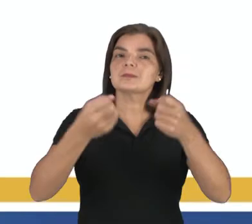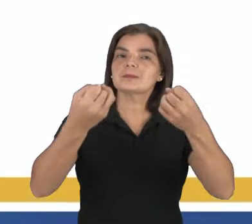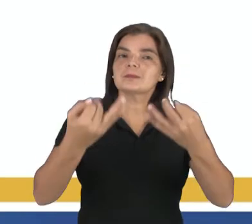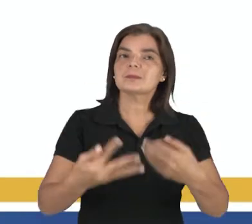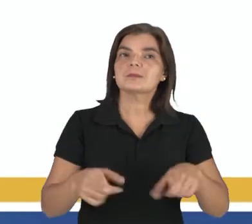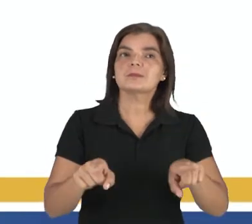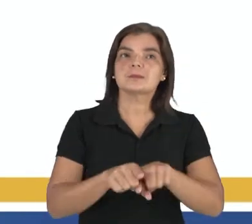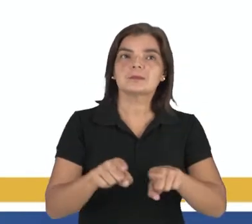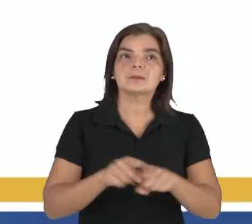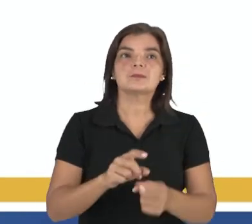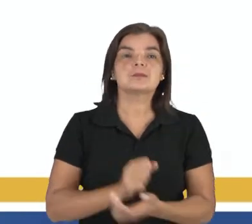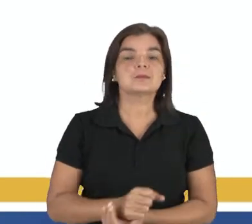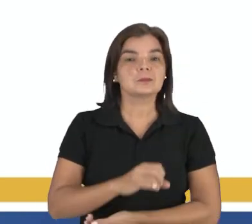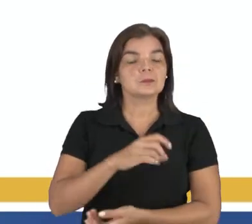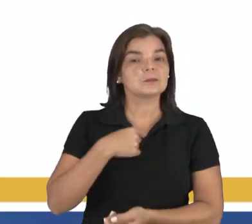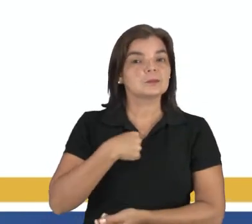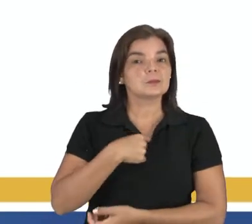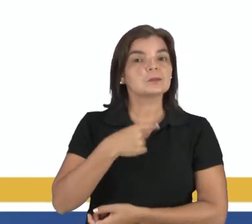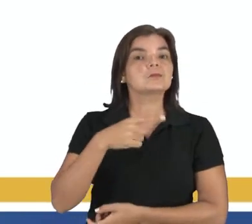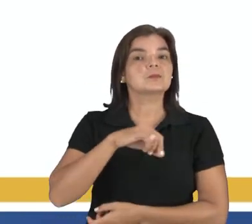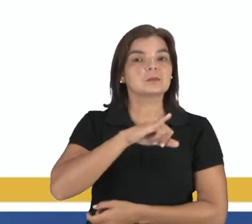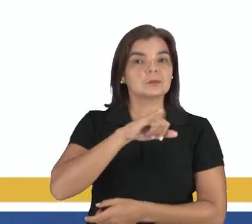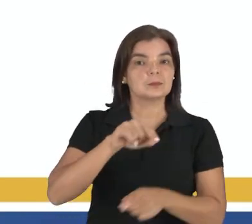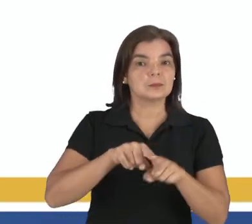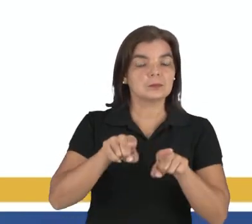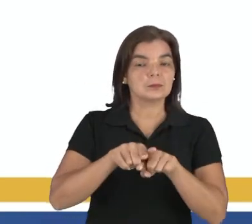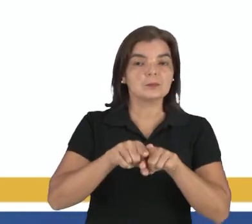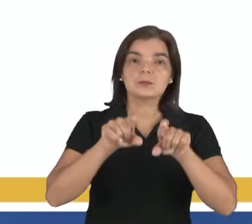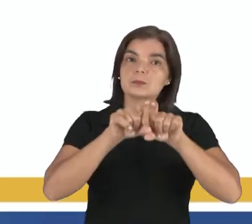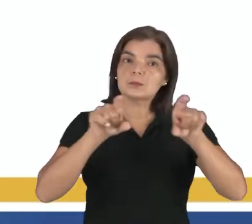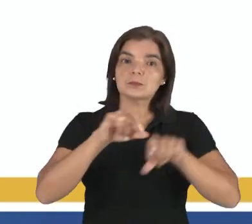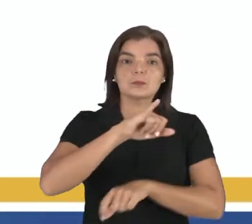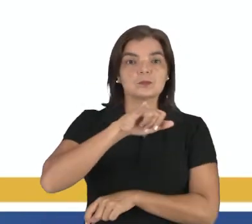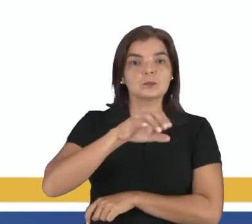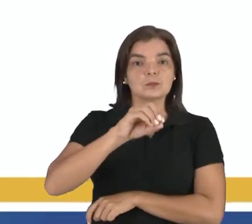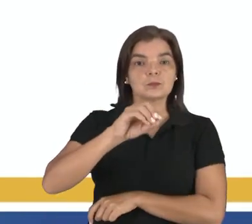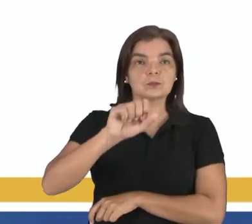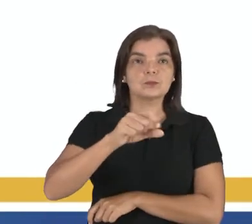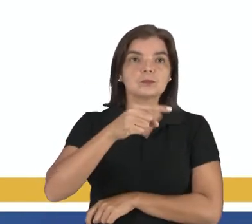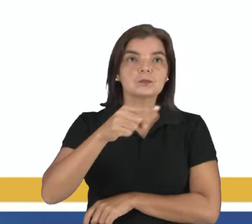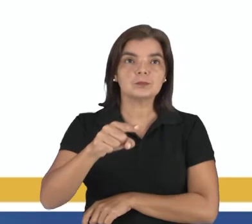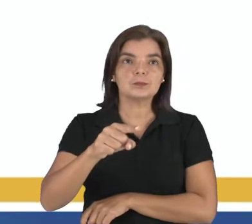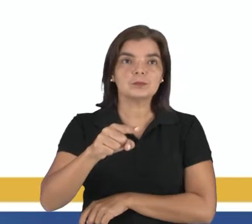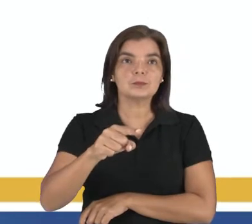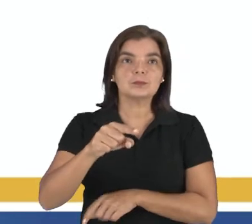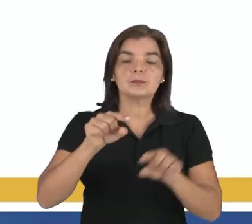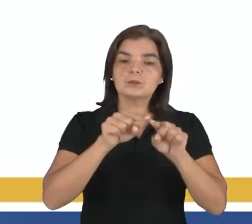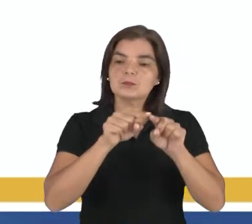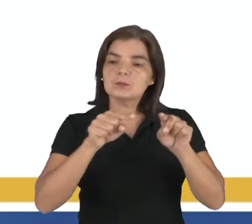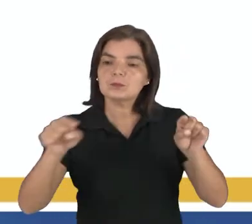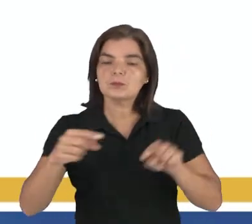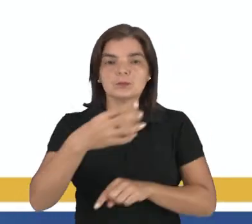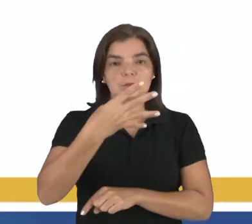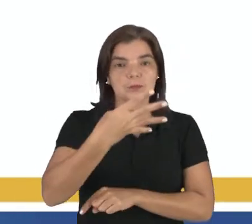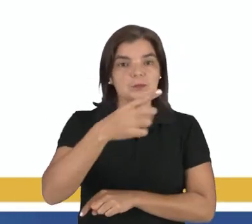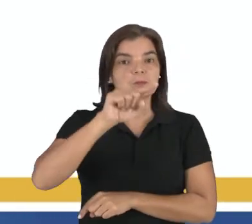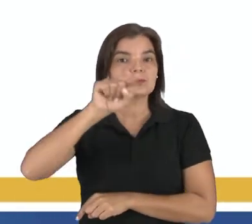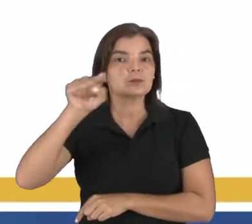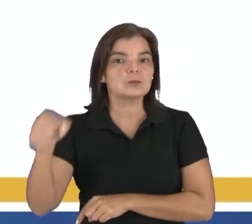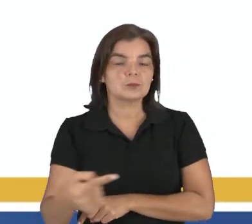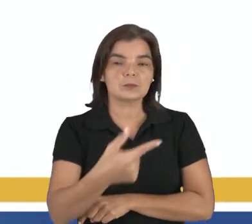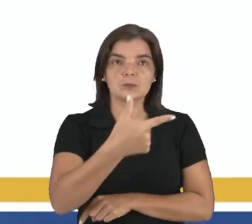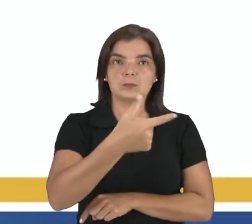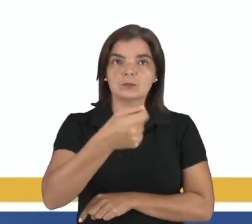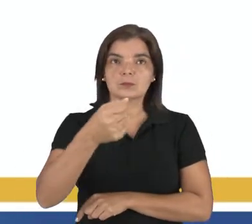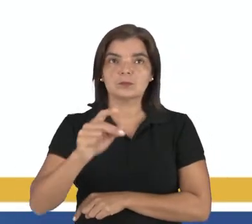conceito de velocidade média. Então, nesse caso, nós temos uma situação que diz o seguinte: João percorreu